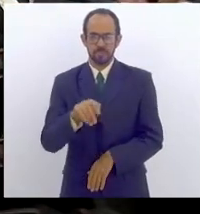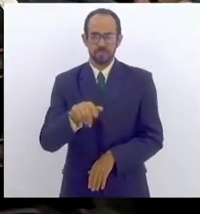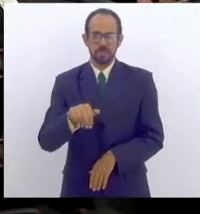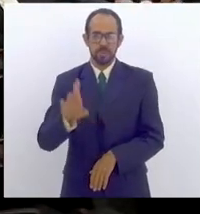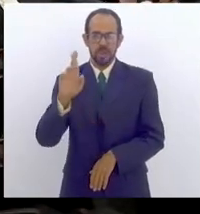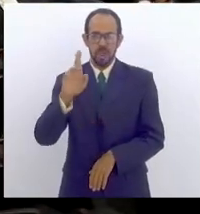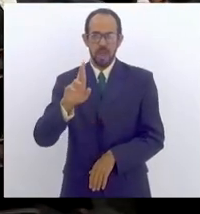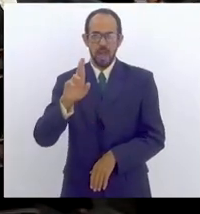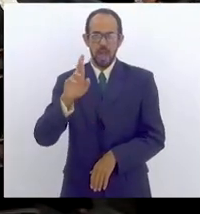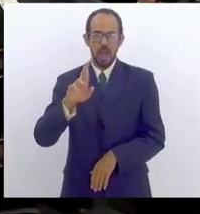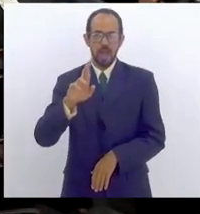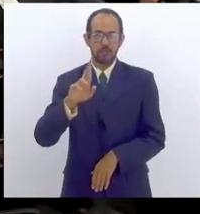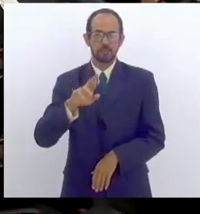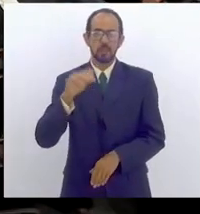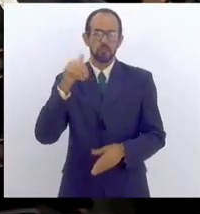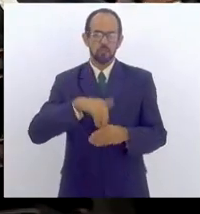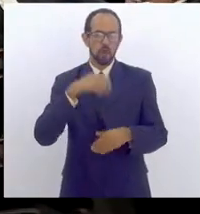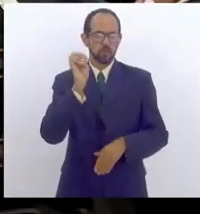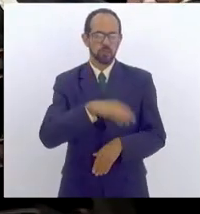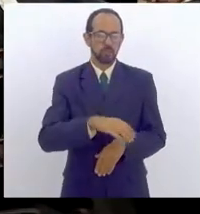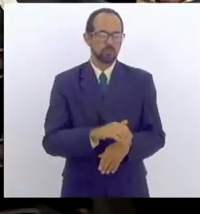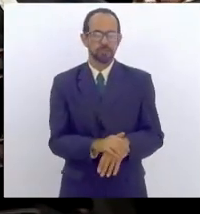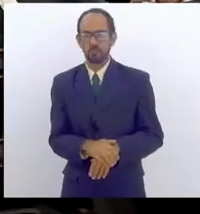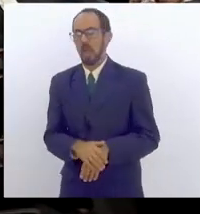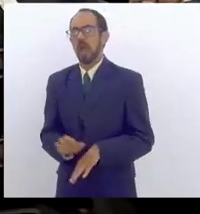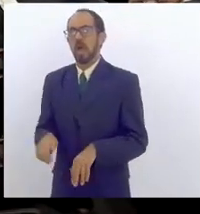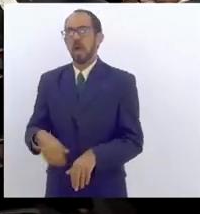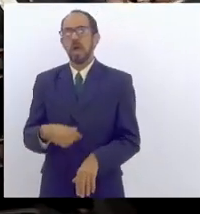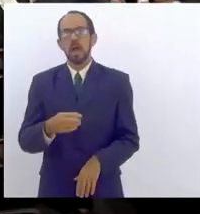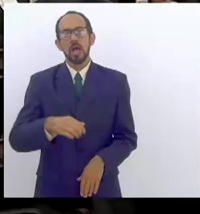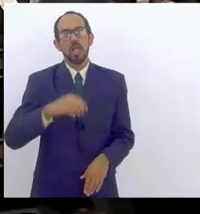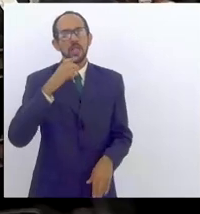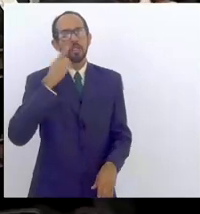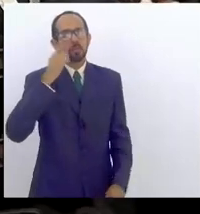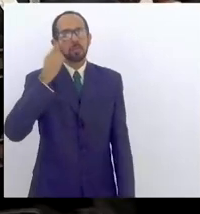Rangel vota sim. Deputada Tia Ju.